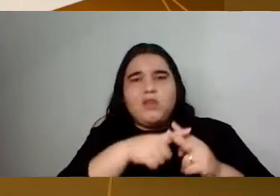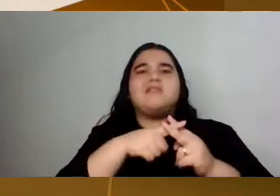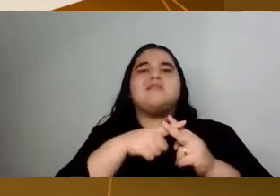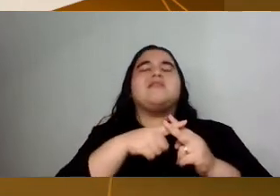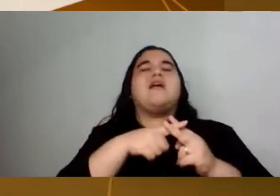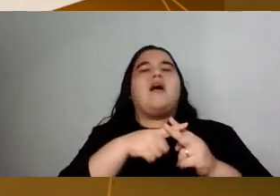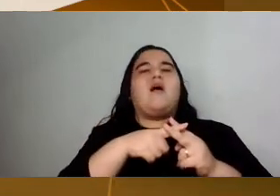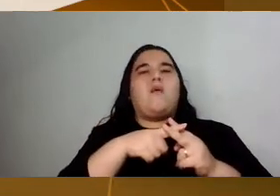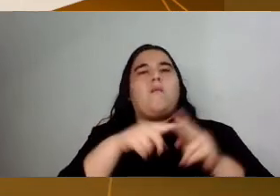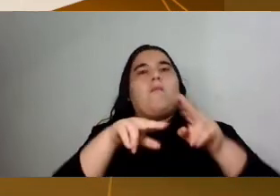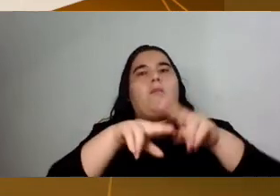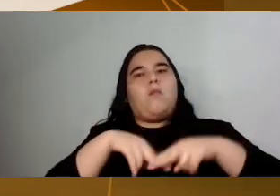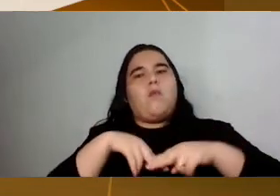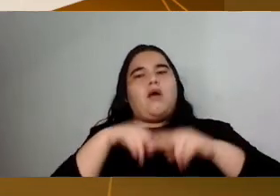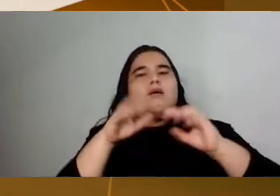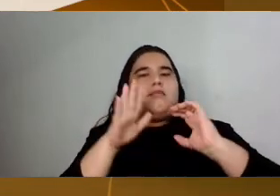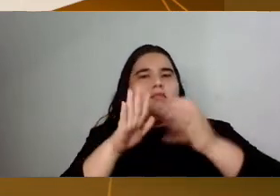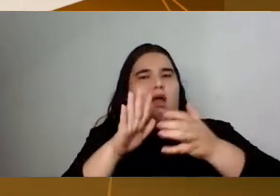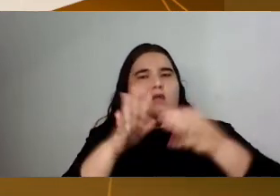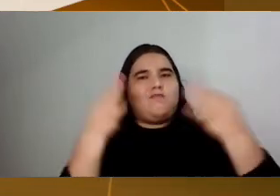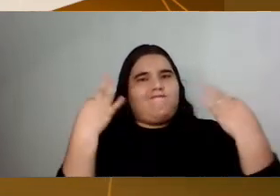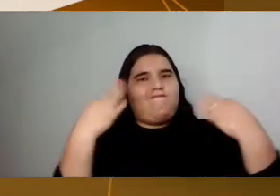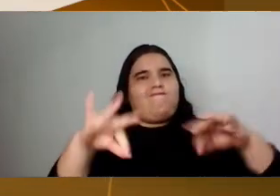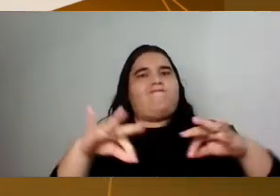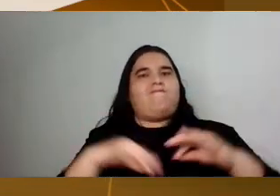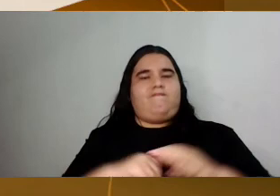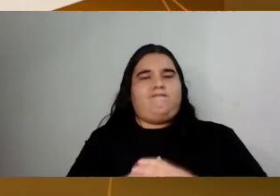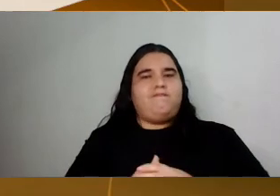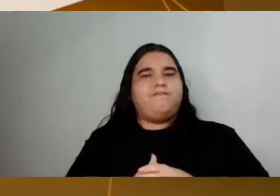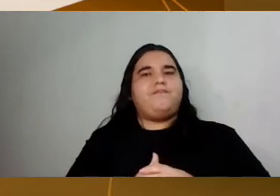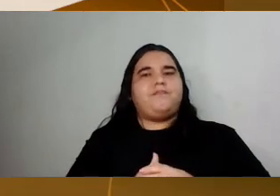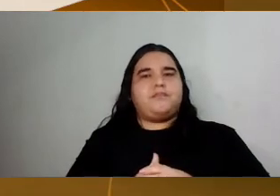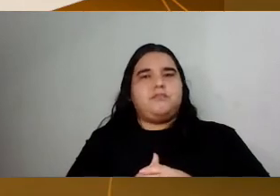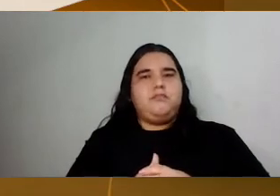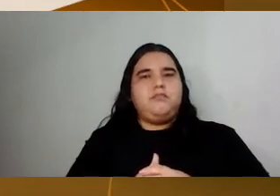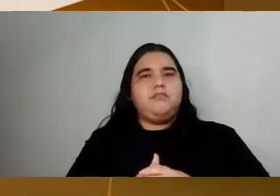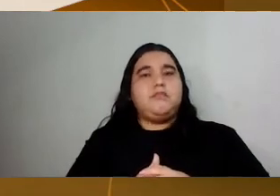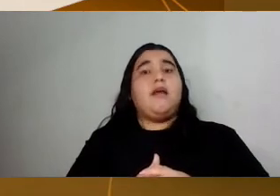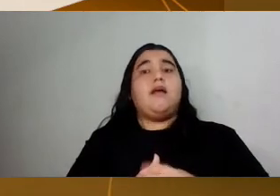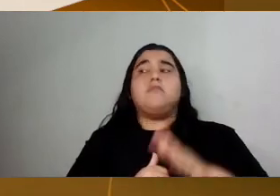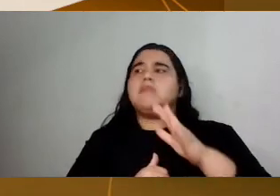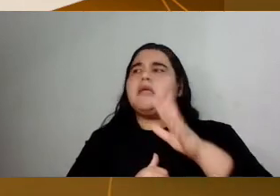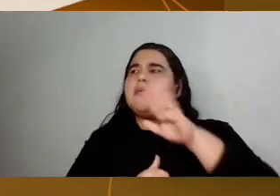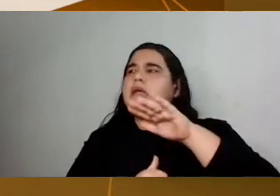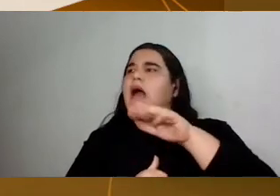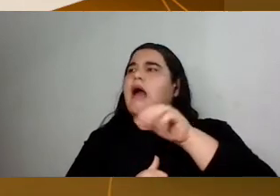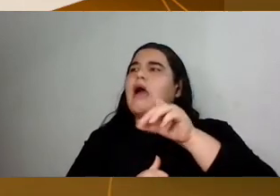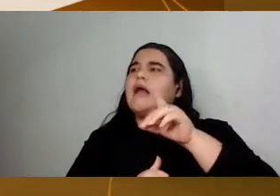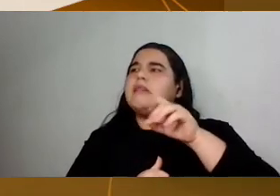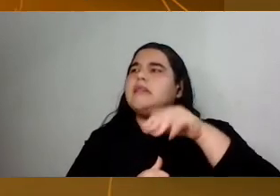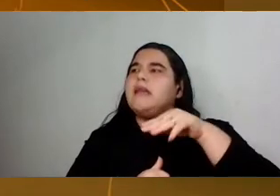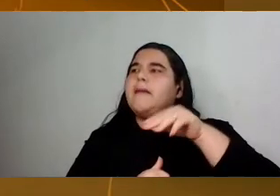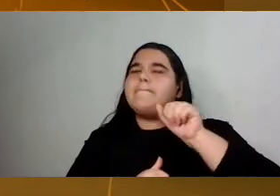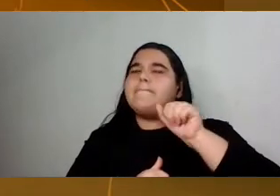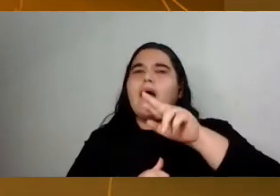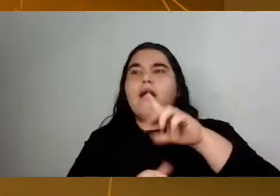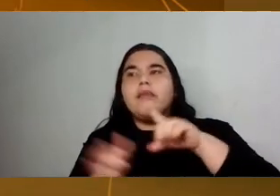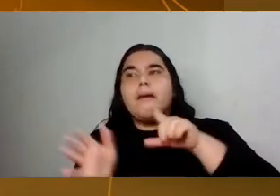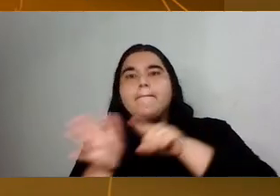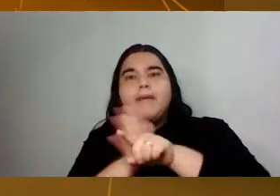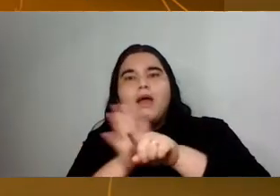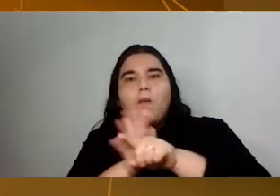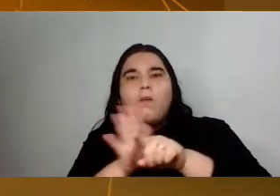né, bem consistentes. A gente tem perguntas, Ademar. A gente foi orientado,